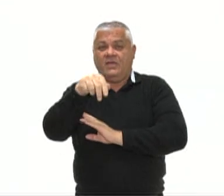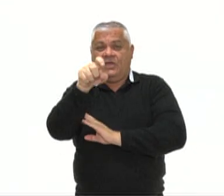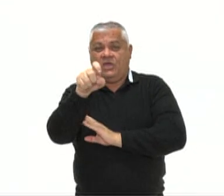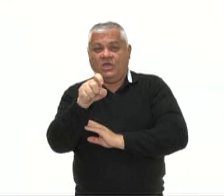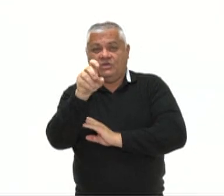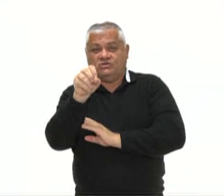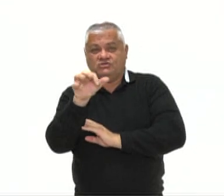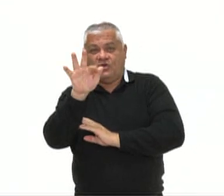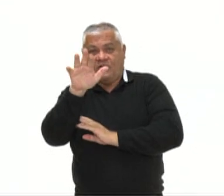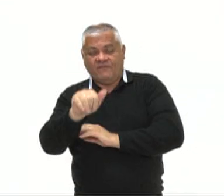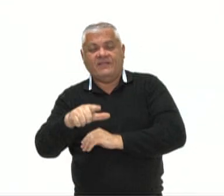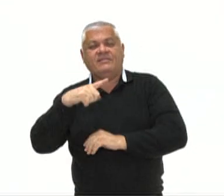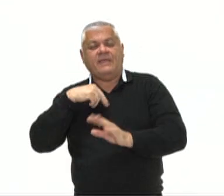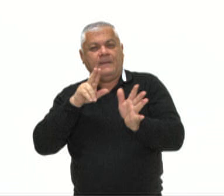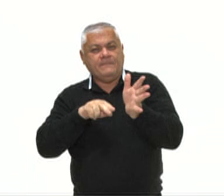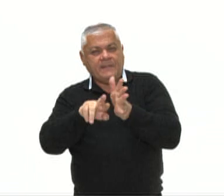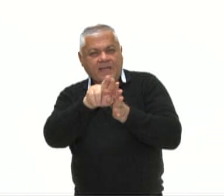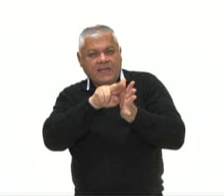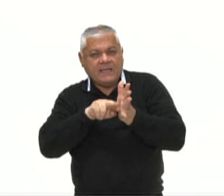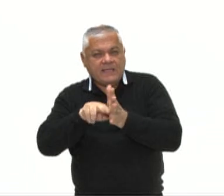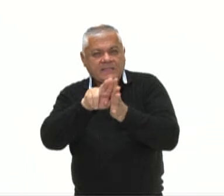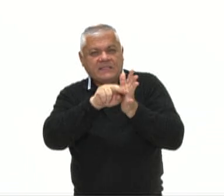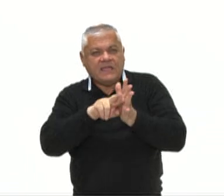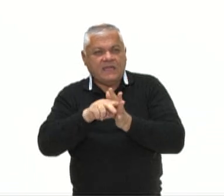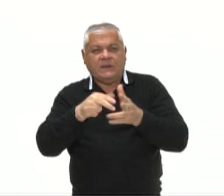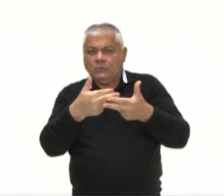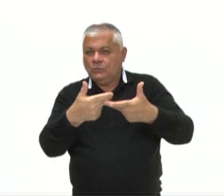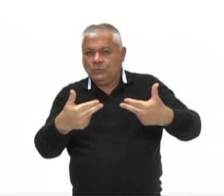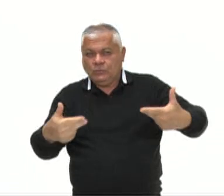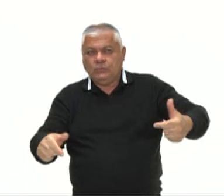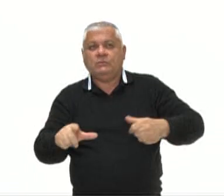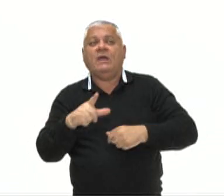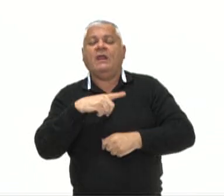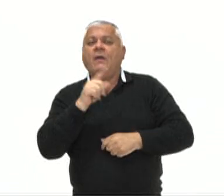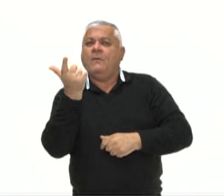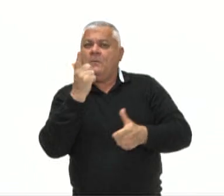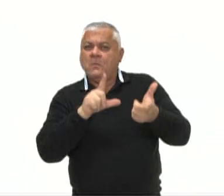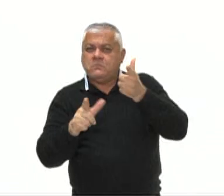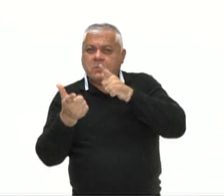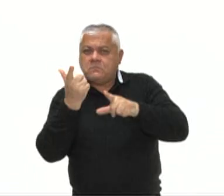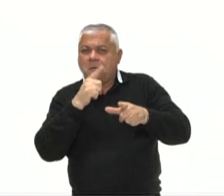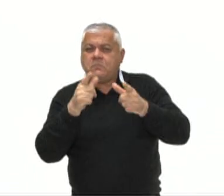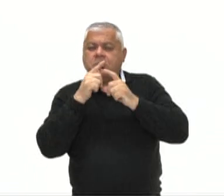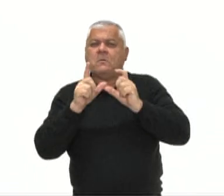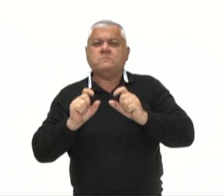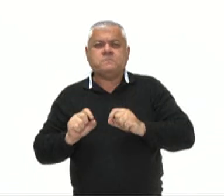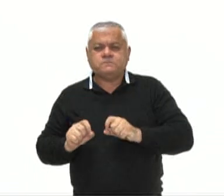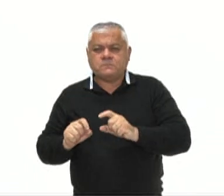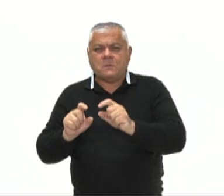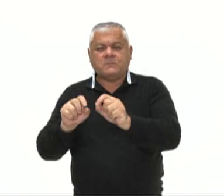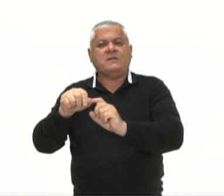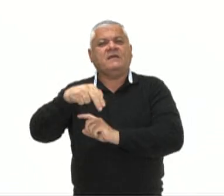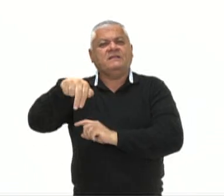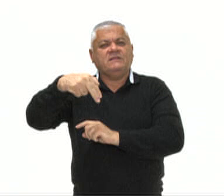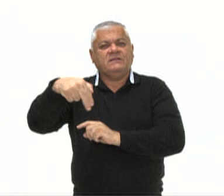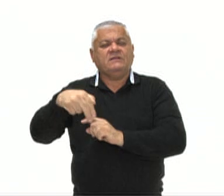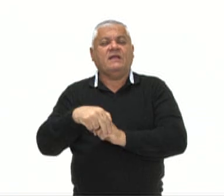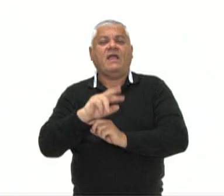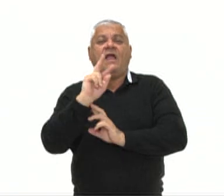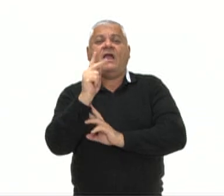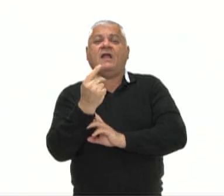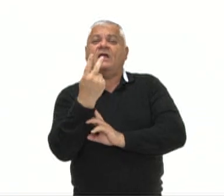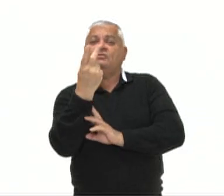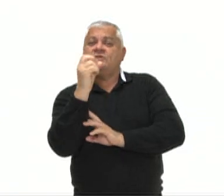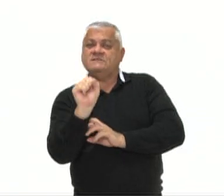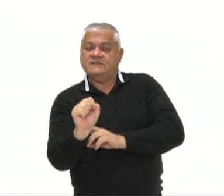procariontes, ou seja, mais lá das bactérias, arqueobactérias e tudo mais, conseguem oxidar o sulfeto de hidrogênio, chamado H2S,